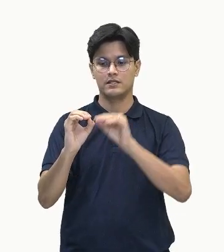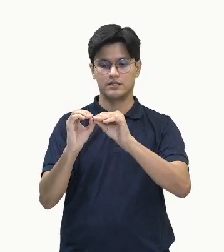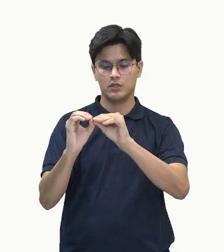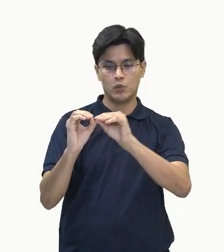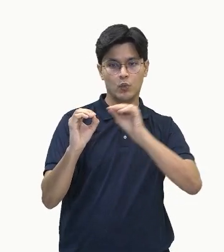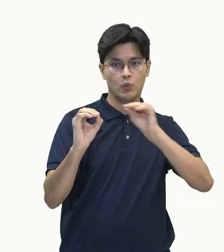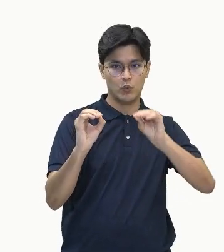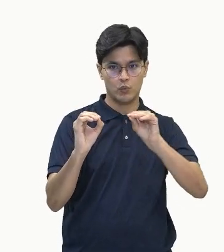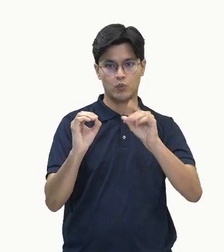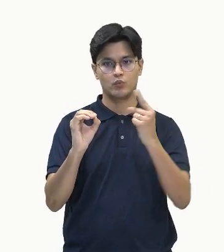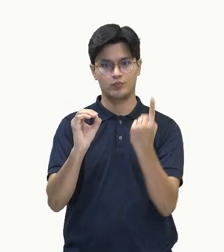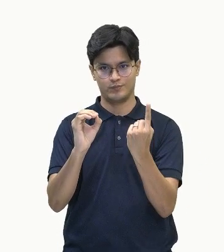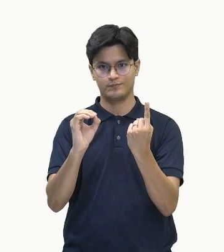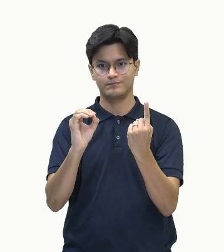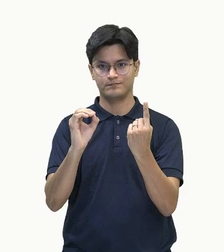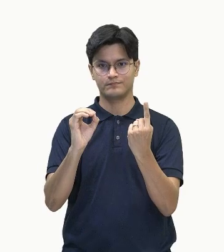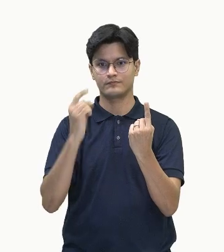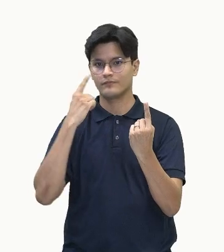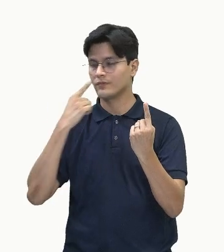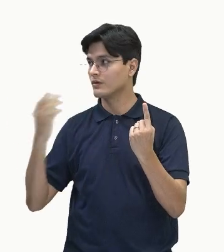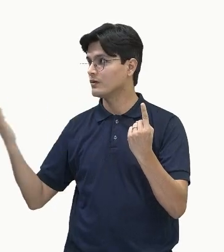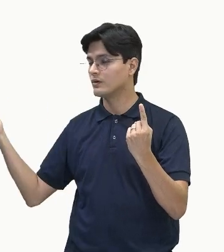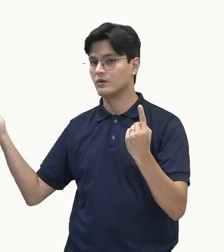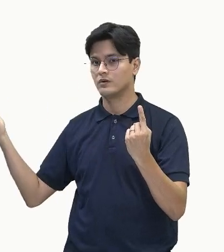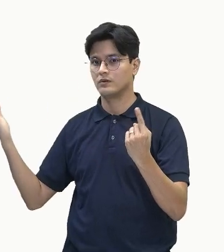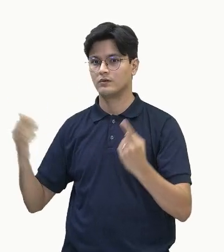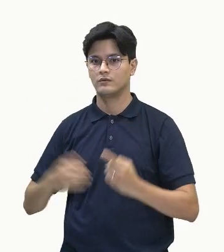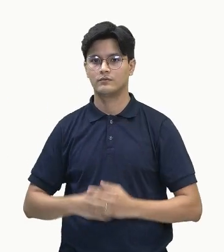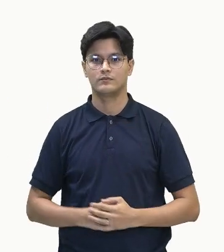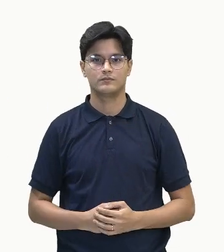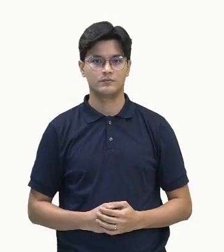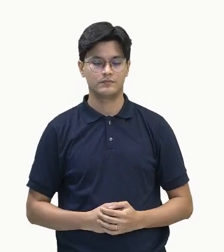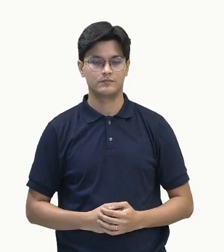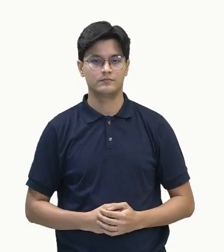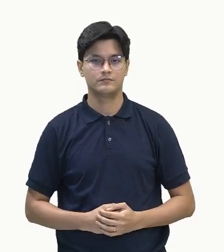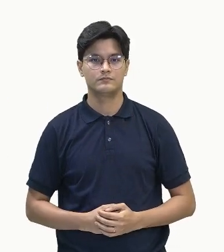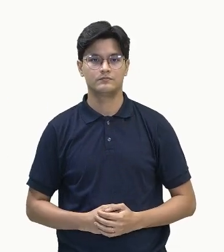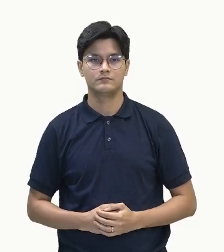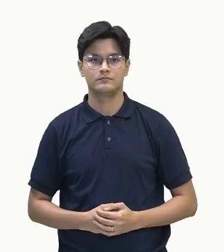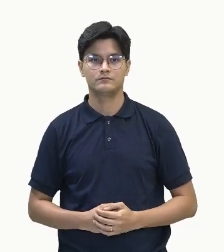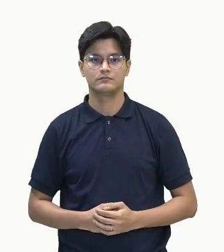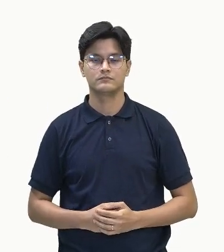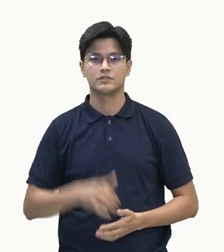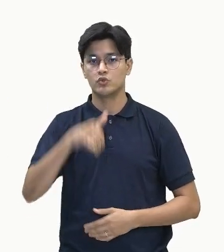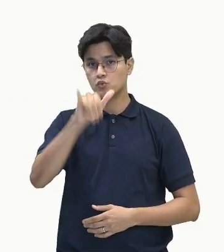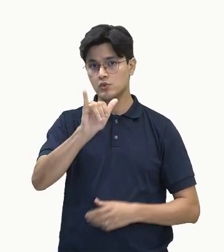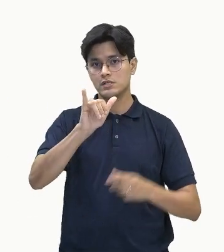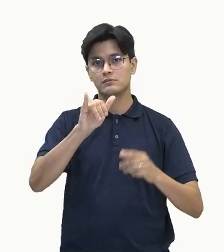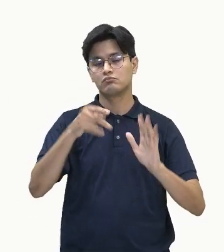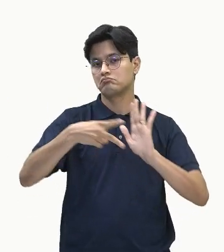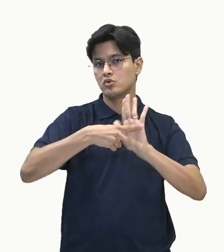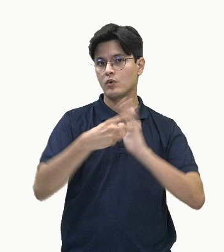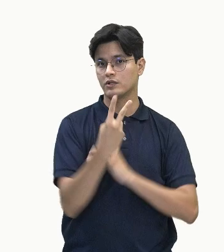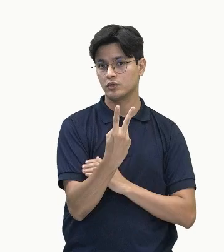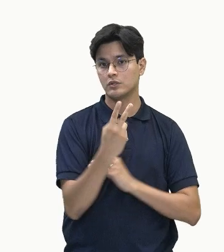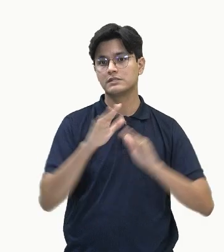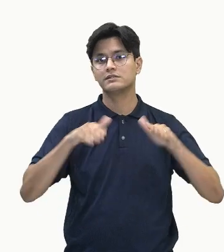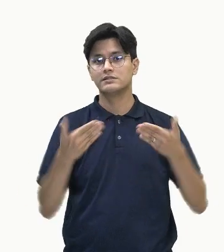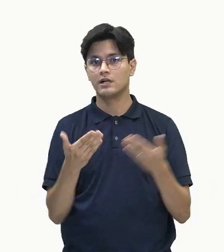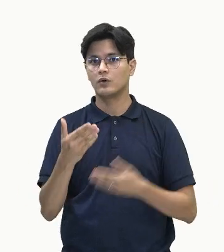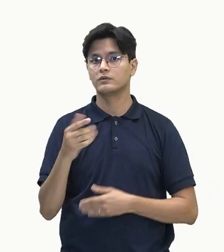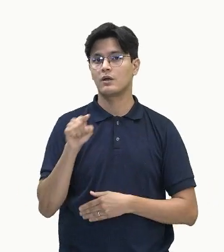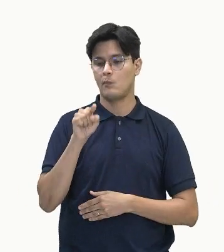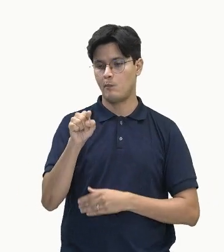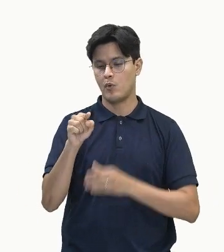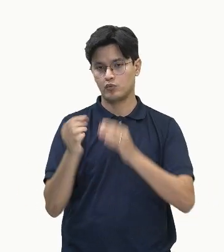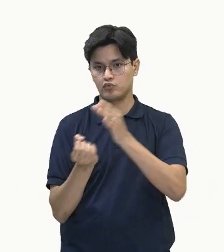parando exatamente aqui, onde eu acabei de marcar. E como o y vale 2, a gente vai subir 2 casas.